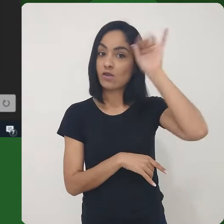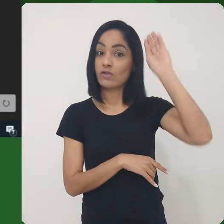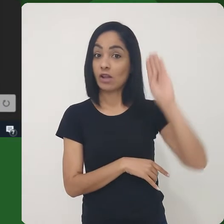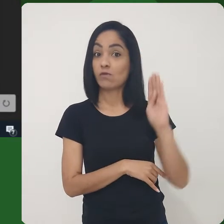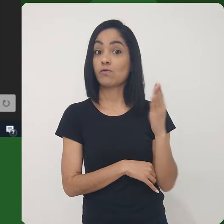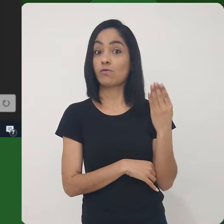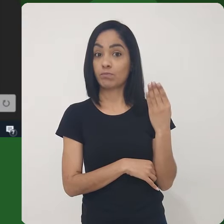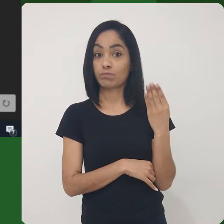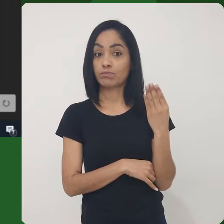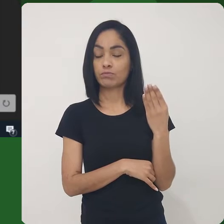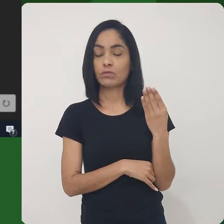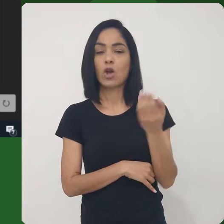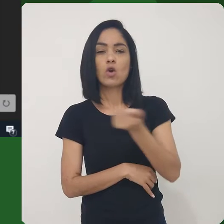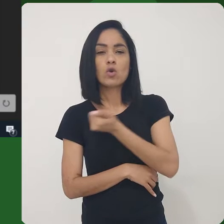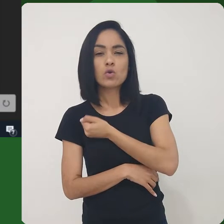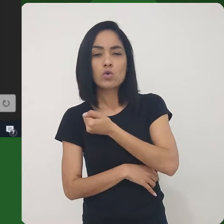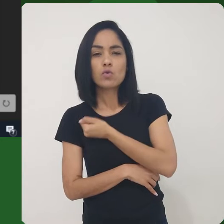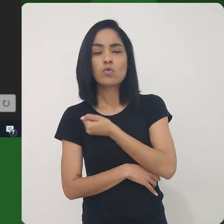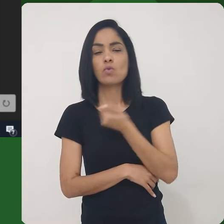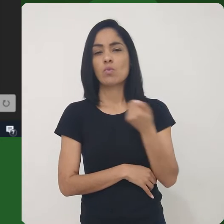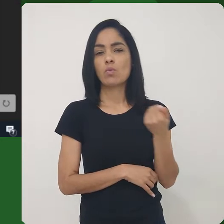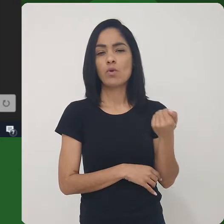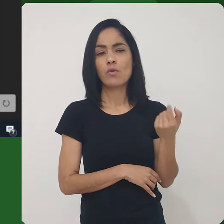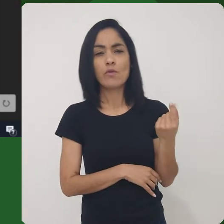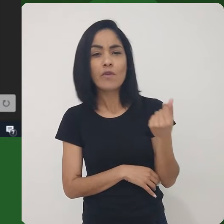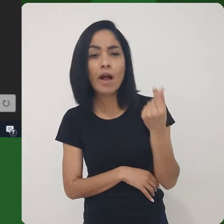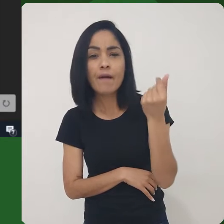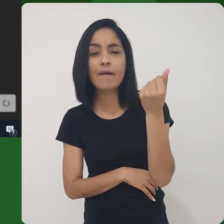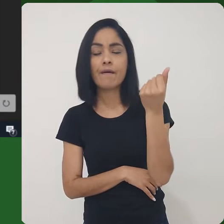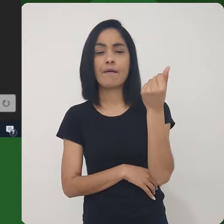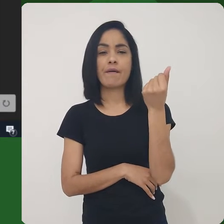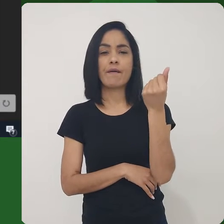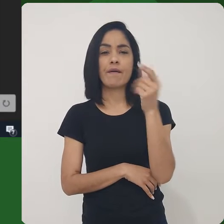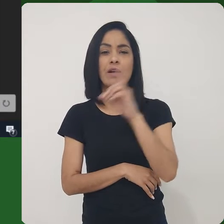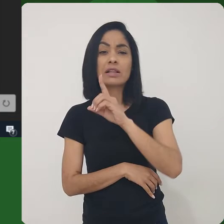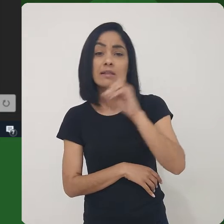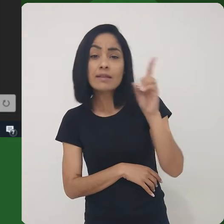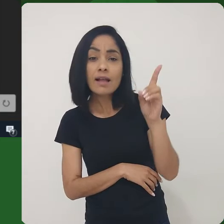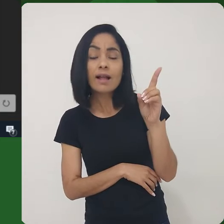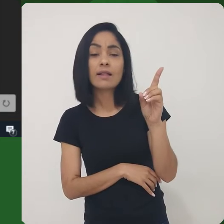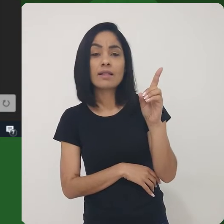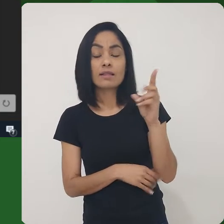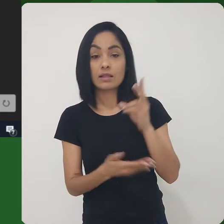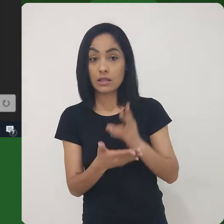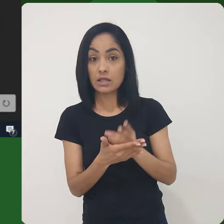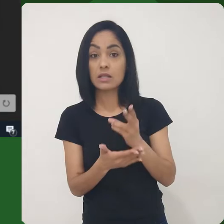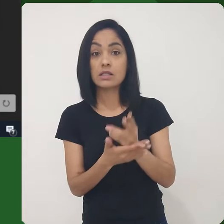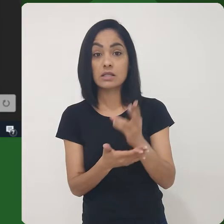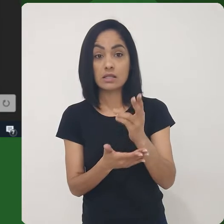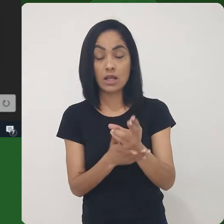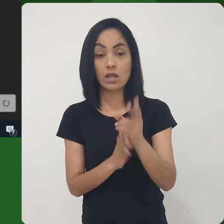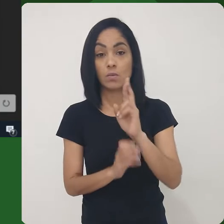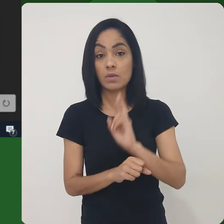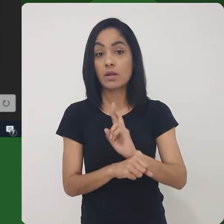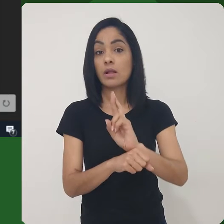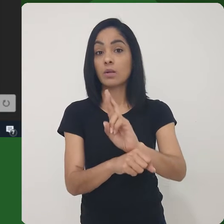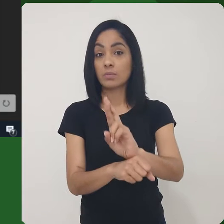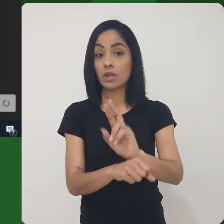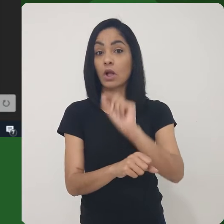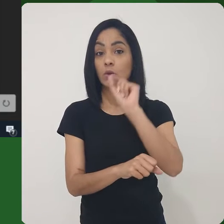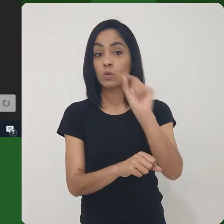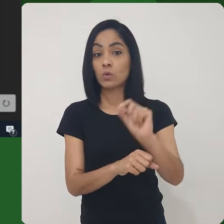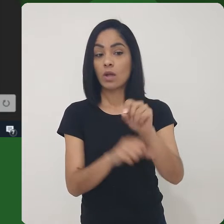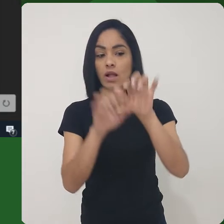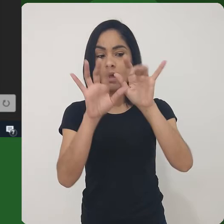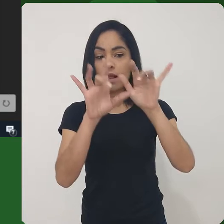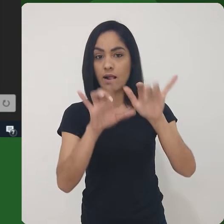futuras. Números, valores, datas e outras expressões sempre representadas